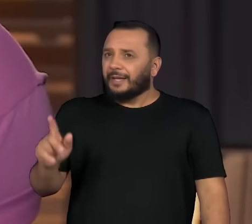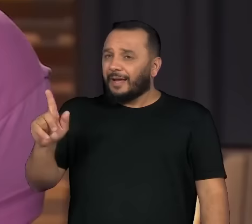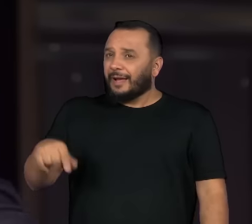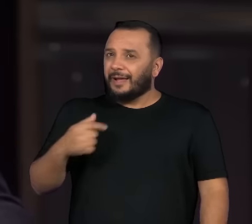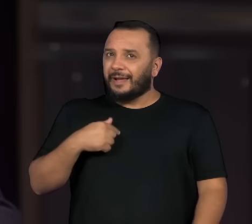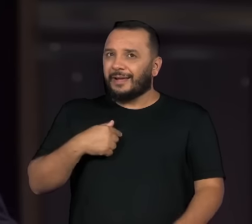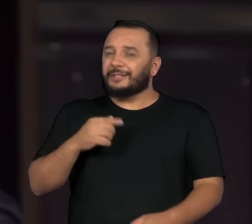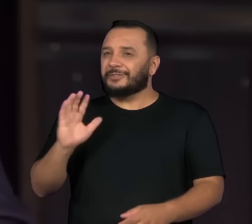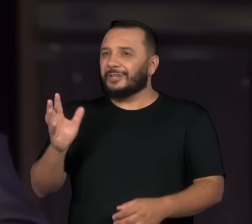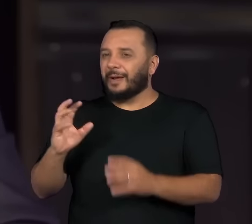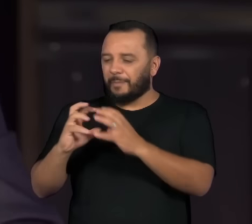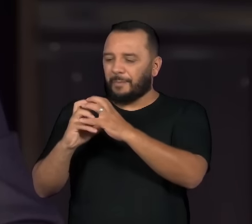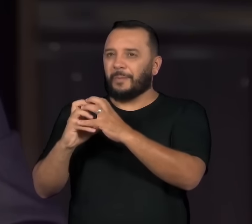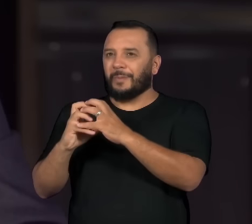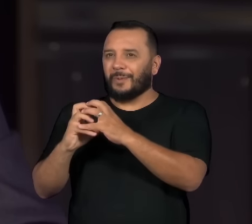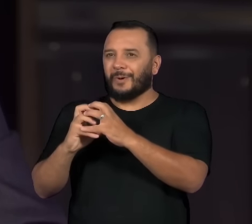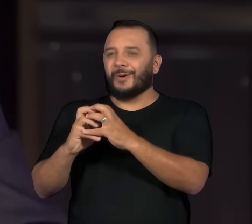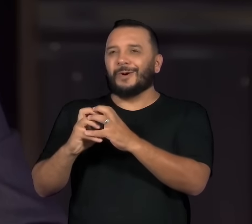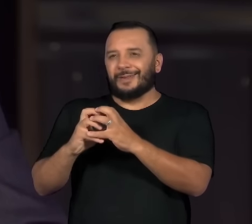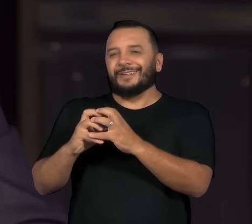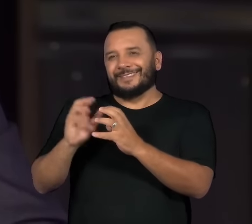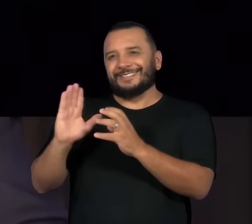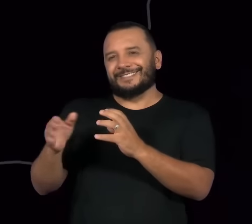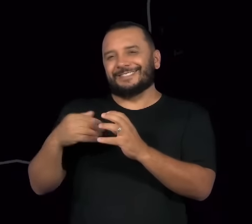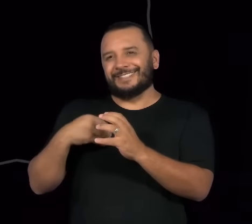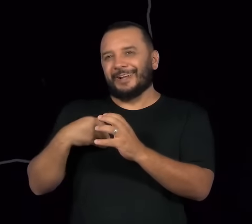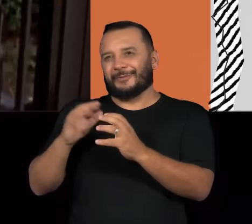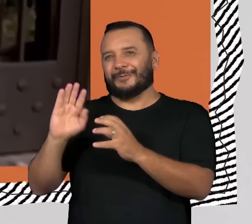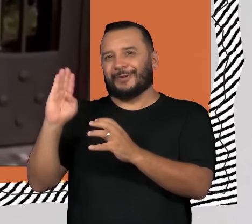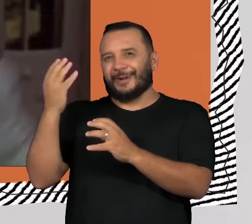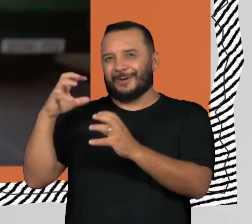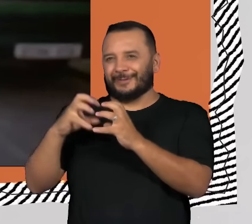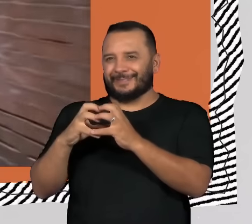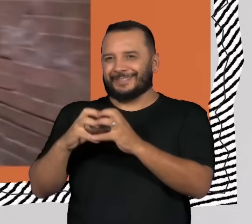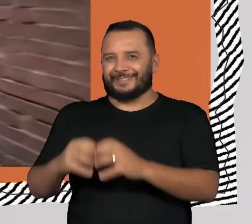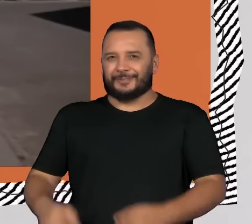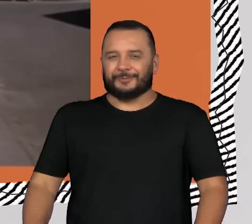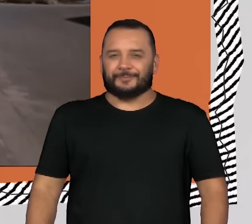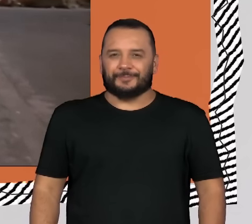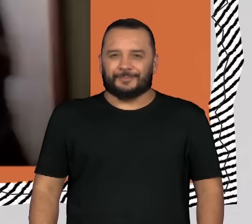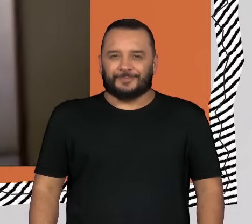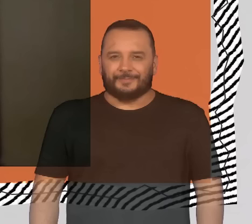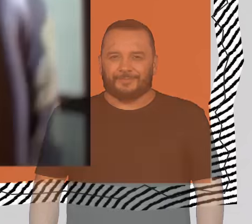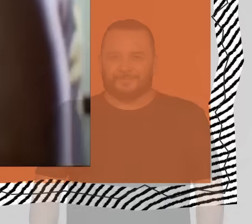cera. Carambola de cera falsa, né? Exato.